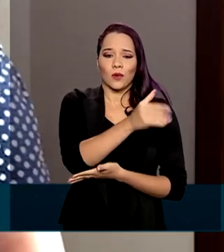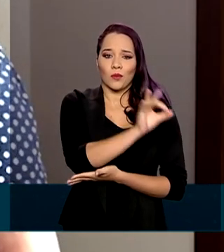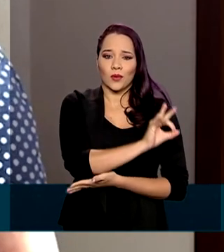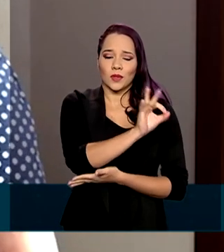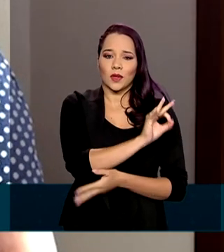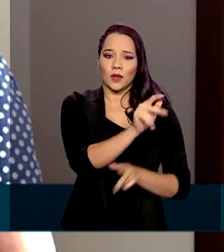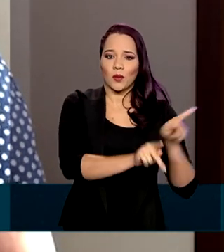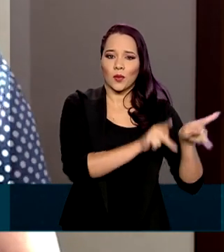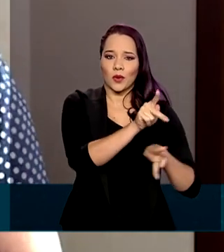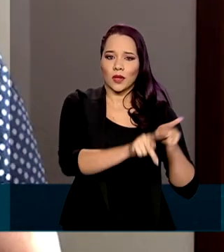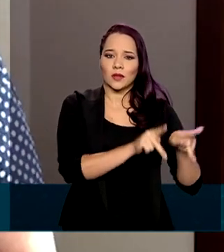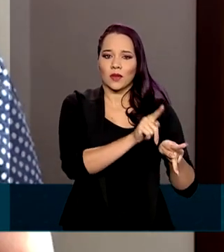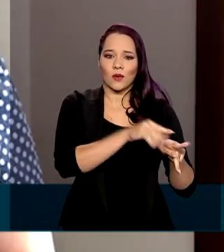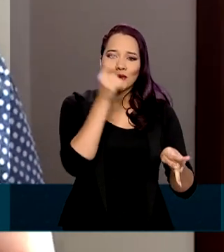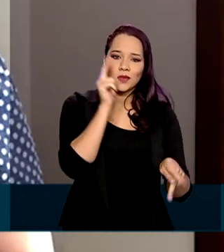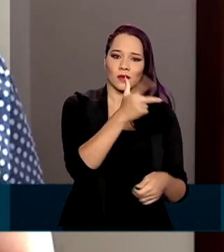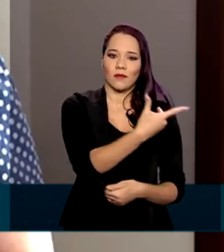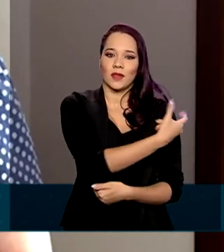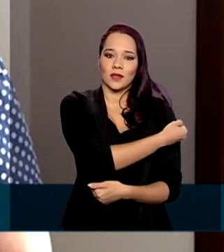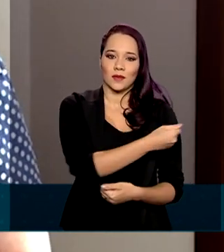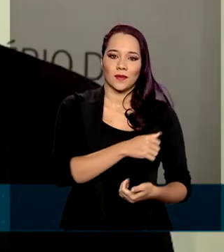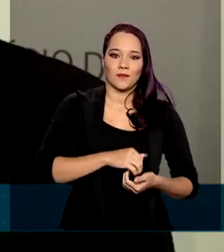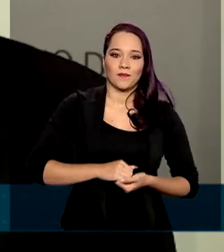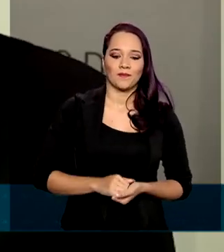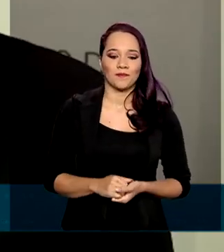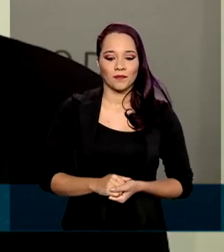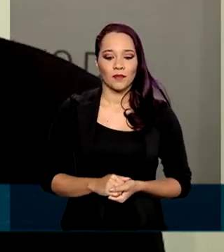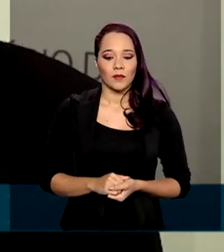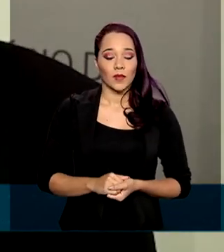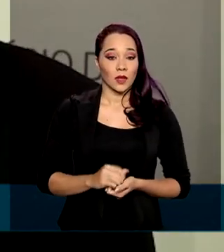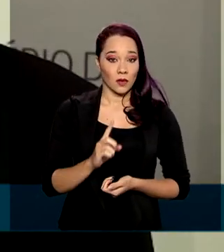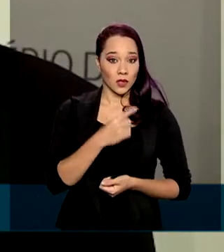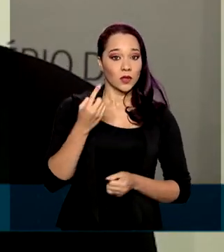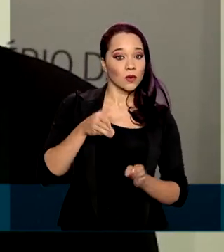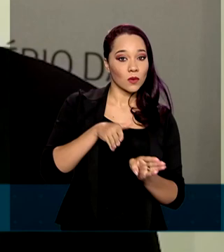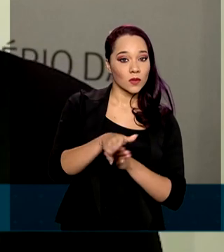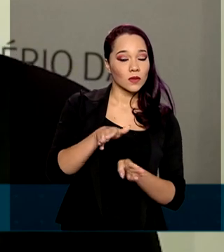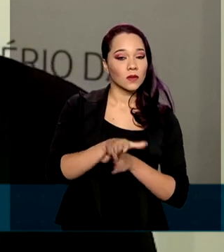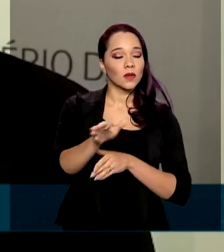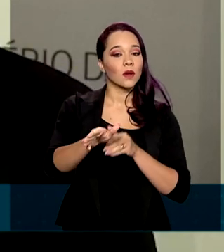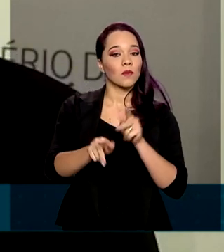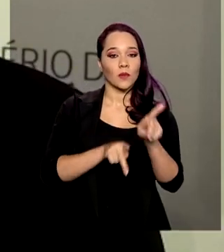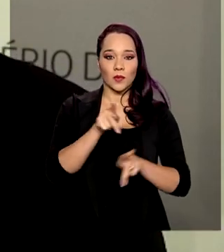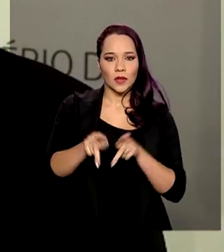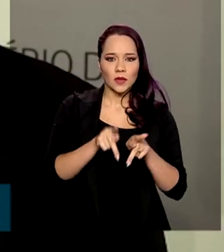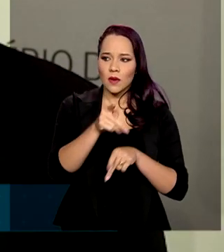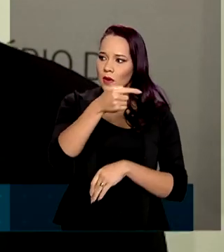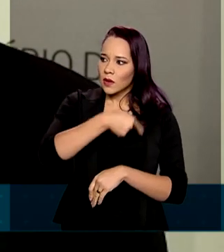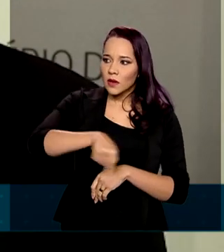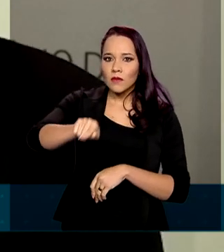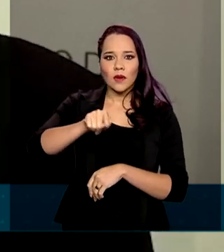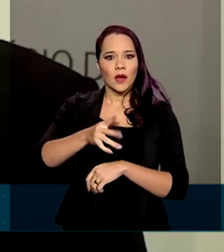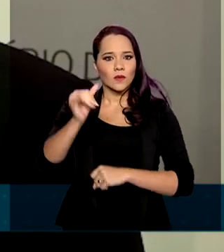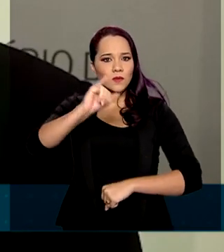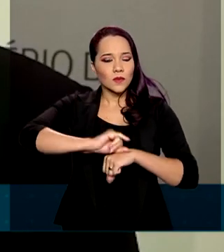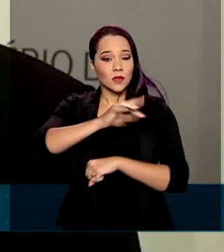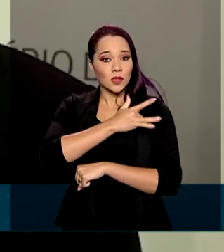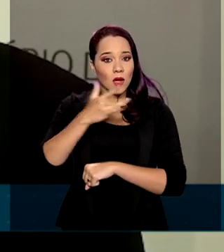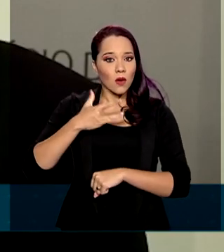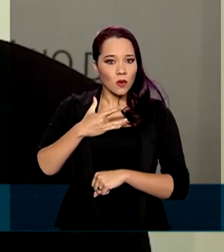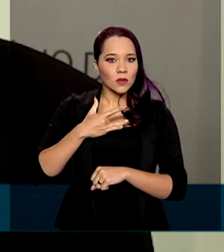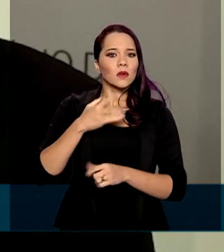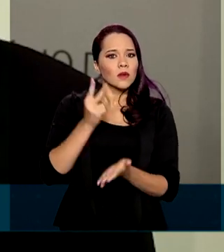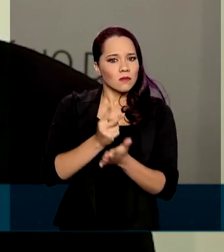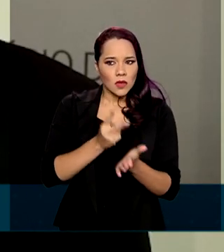% do público-alvo foi vacinado. A gente recomenda à população que procure o posto de saúde, mesmo em